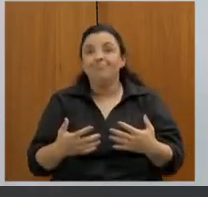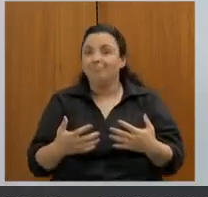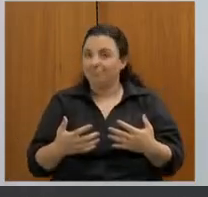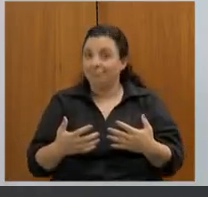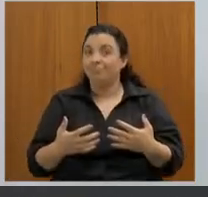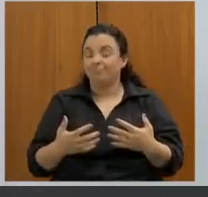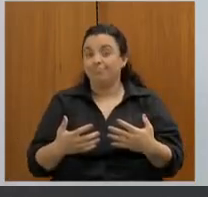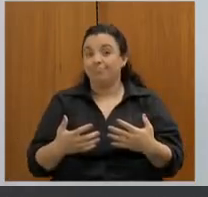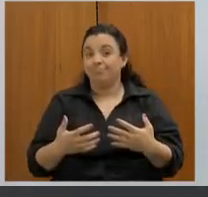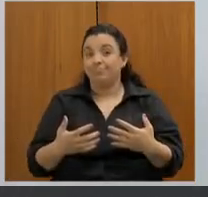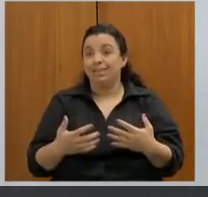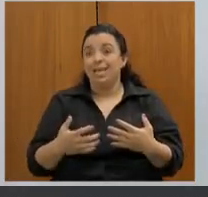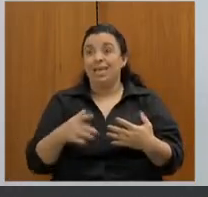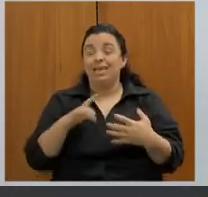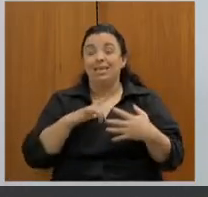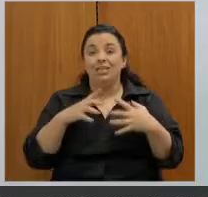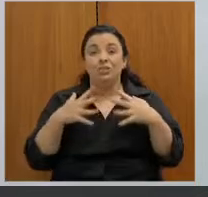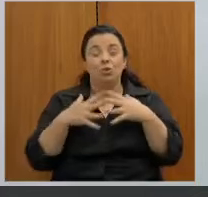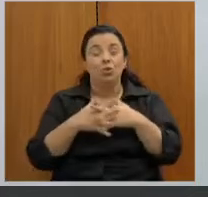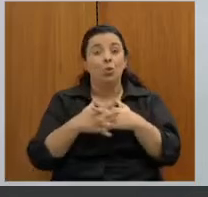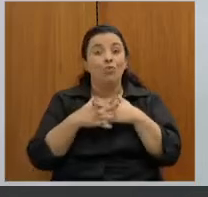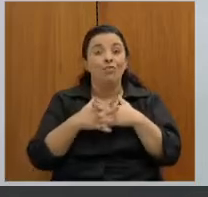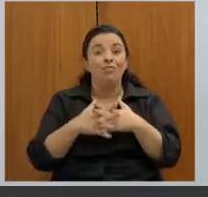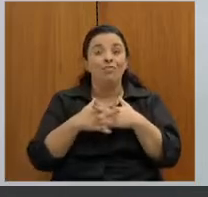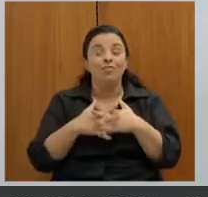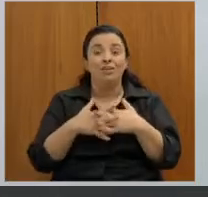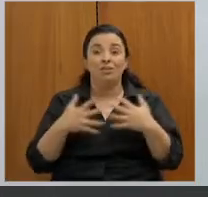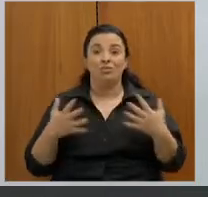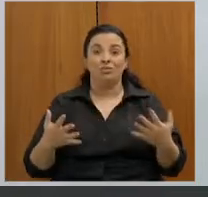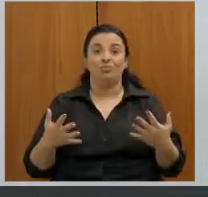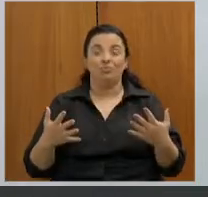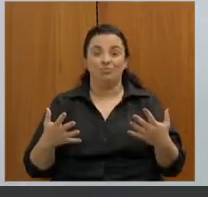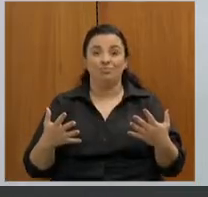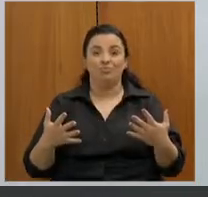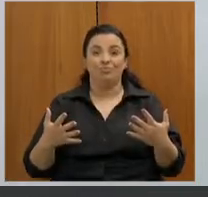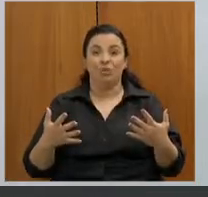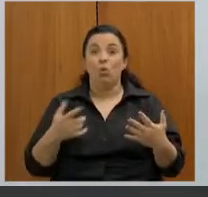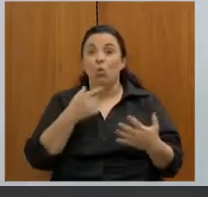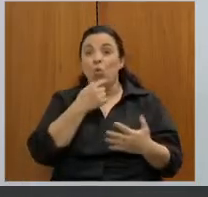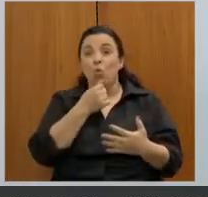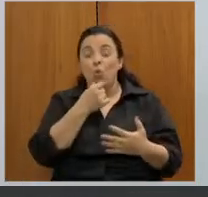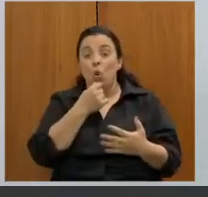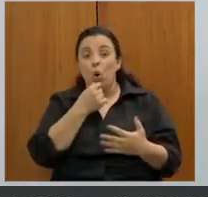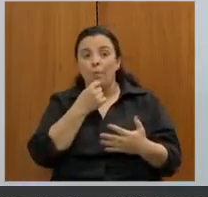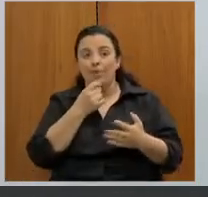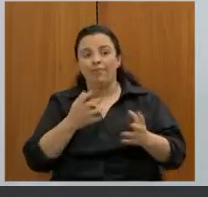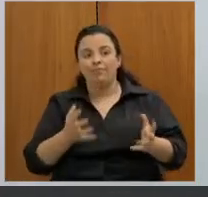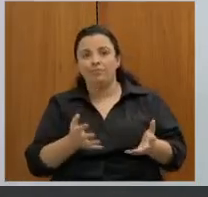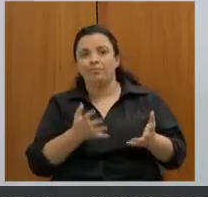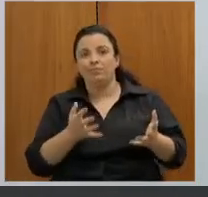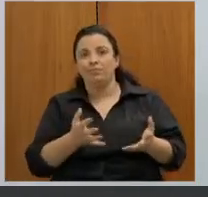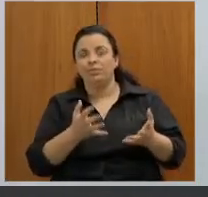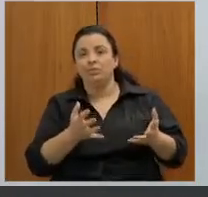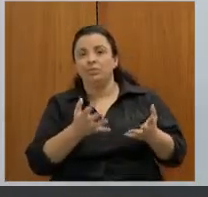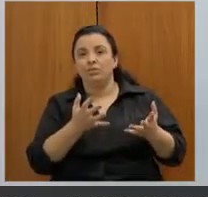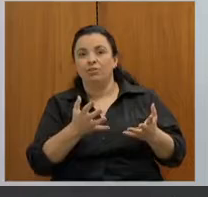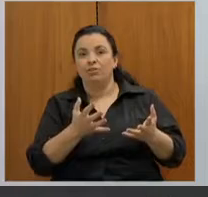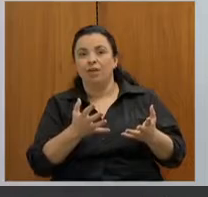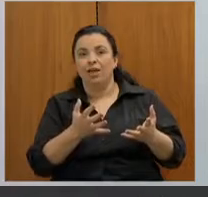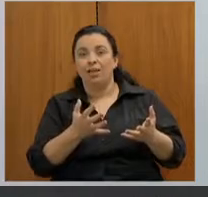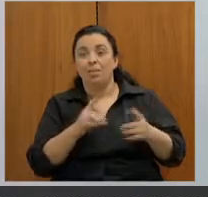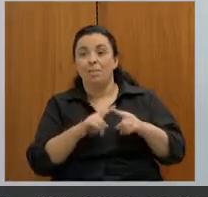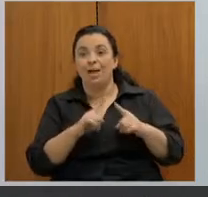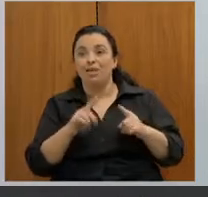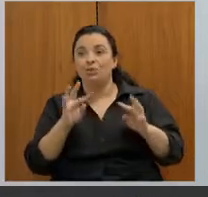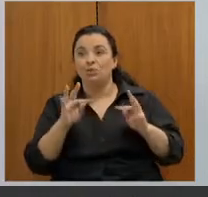aí nós temos aí esse conflito né o homem que foi incentivado a mais que o órgão era de